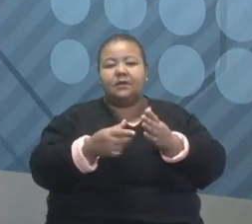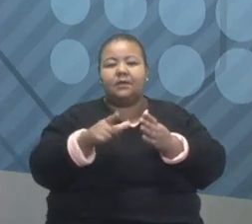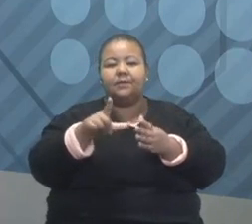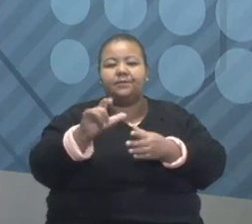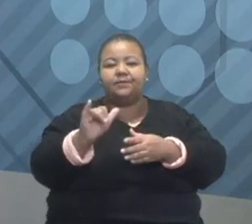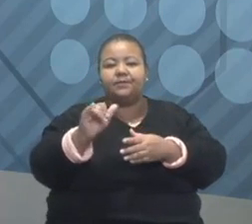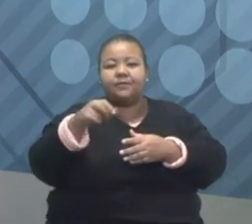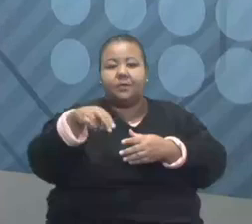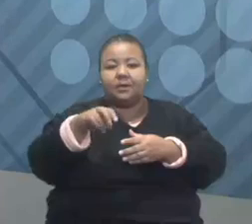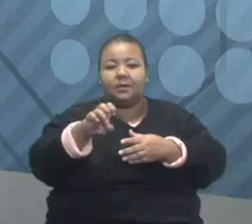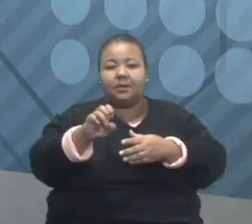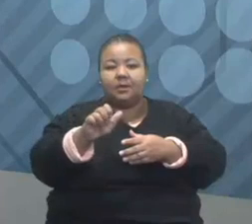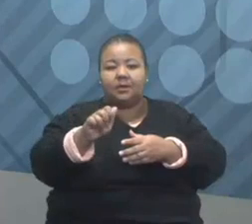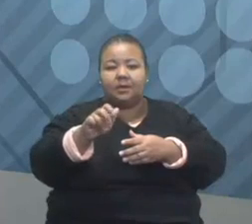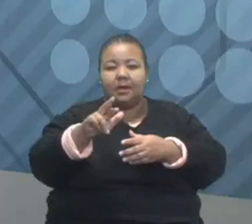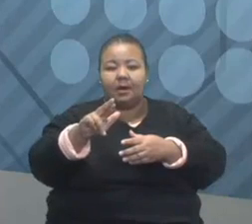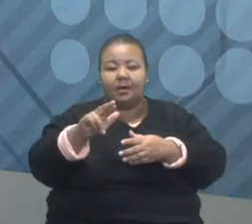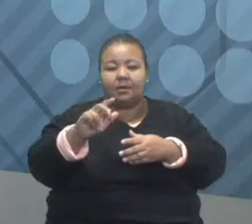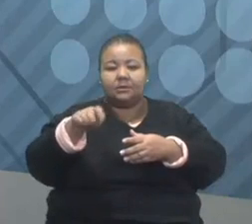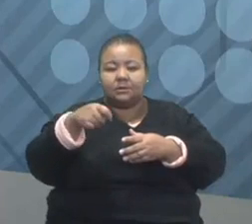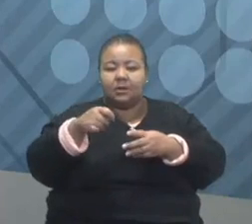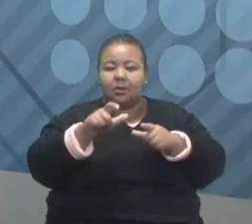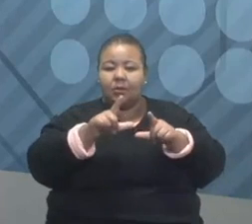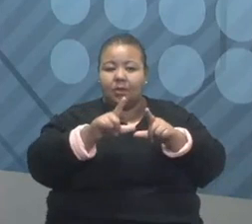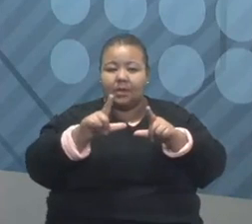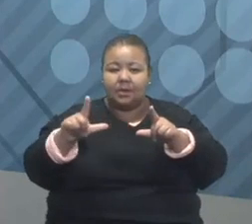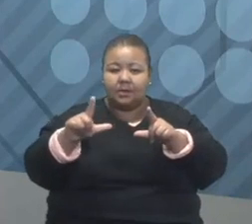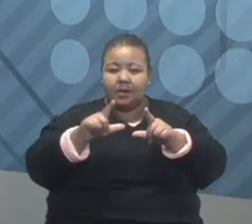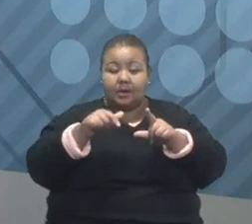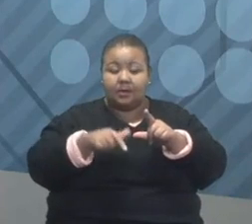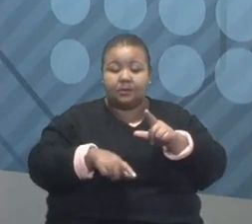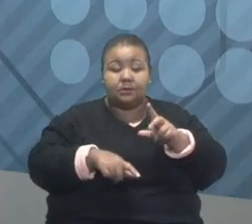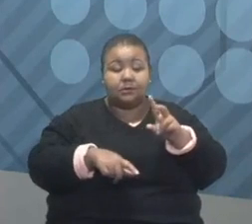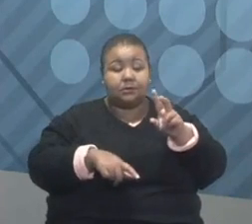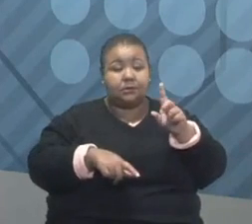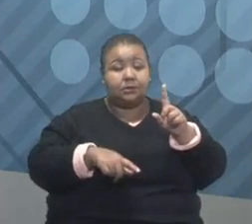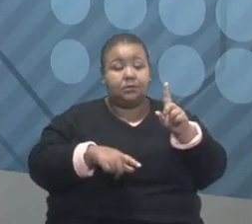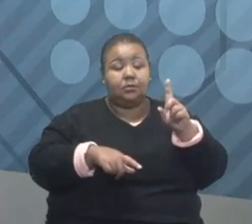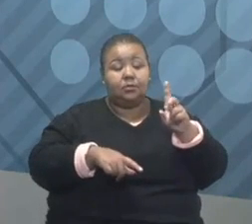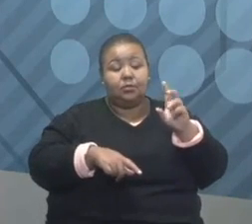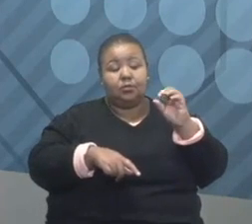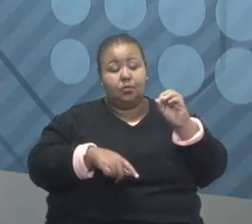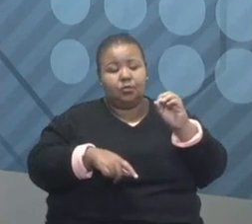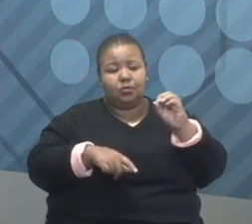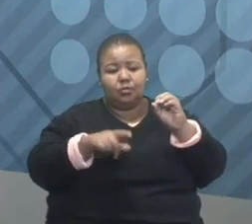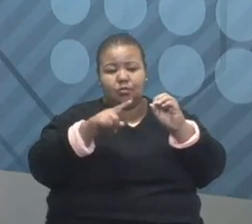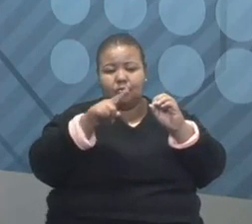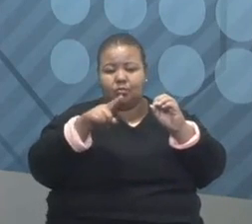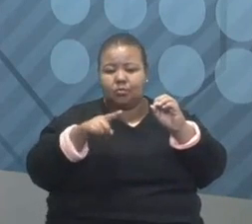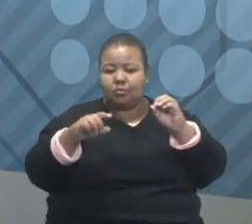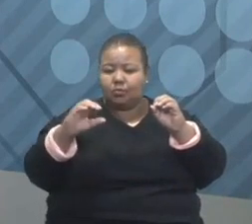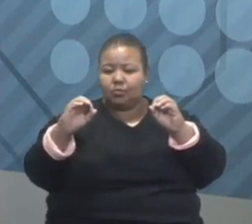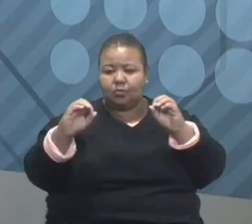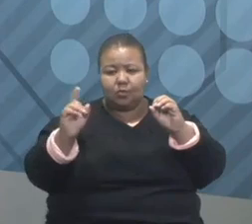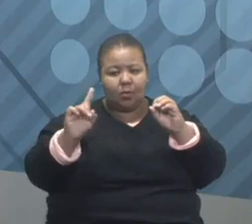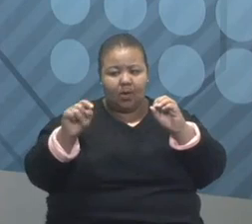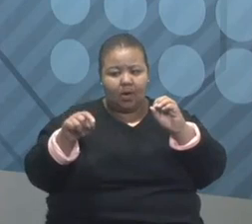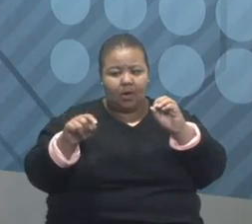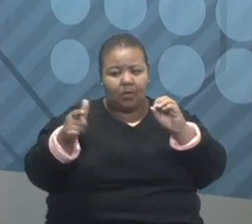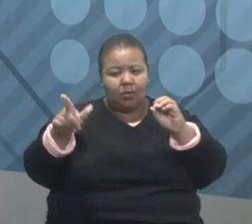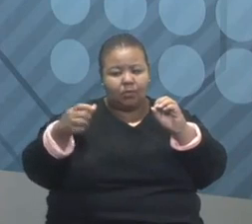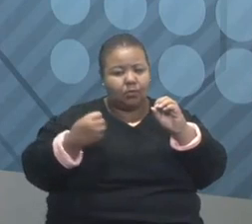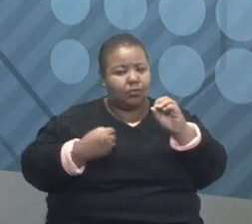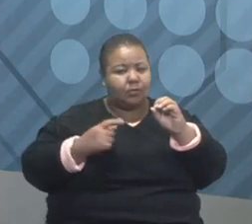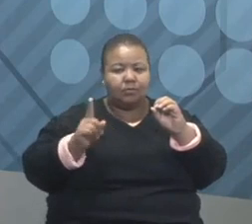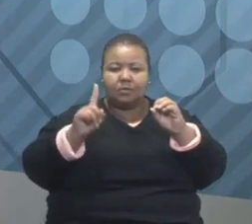lá e viu que o vetor nulo não levou ao vetor nulo, então você já pode afirmar que aquela transformação não é linear.